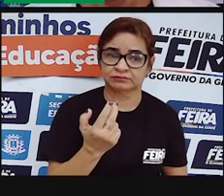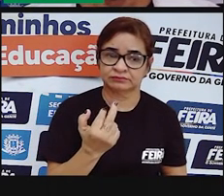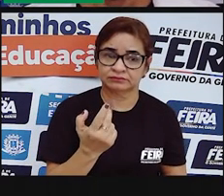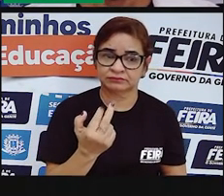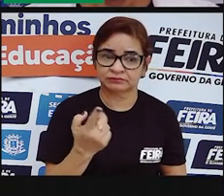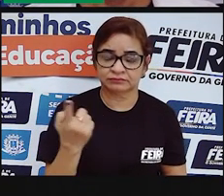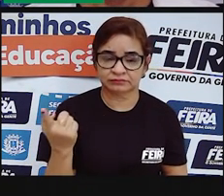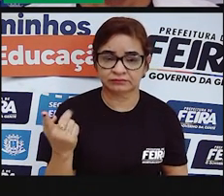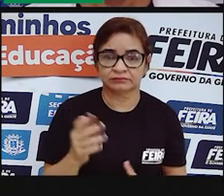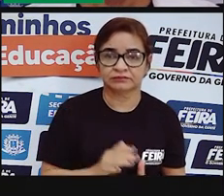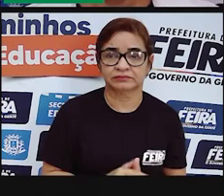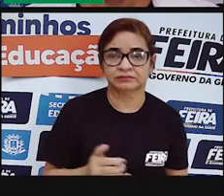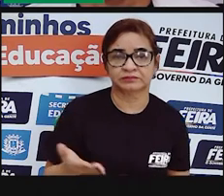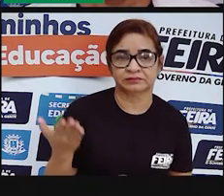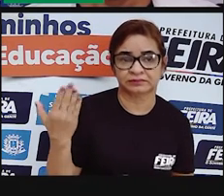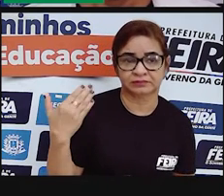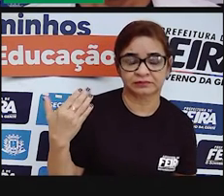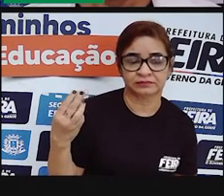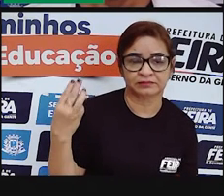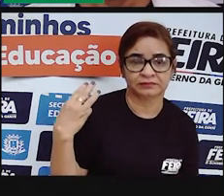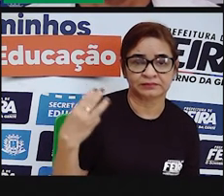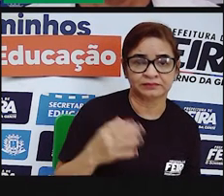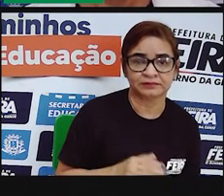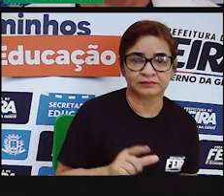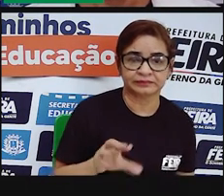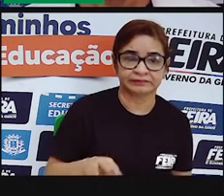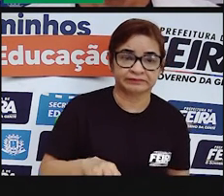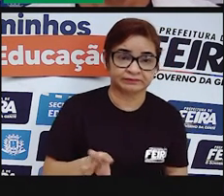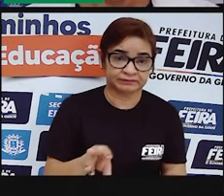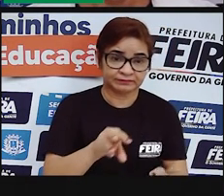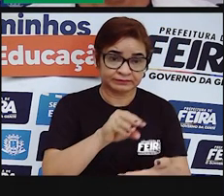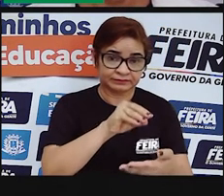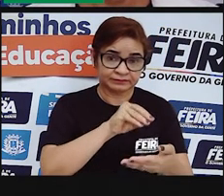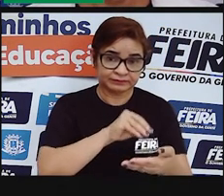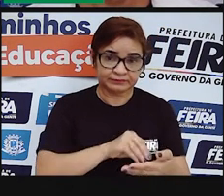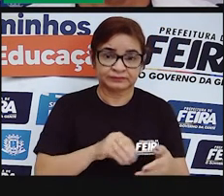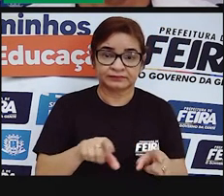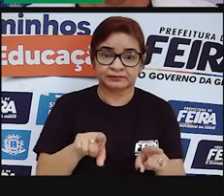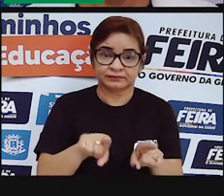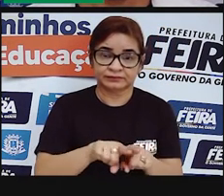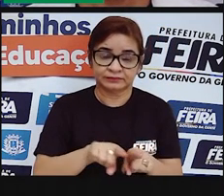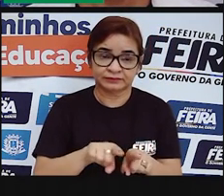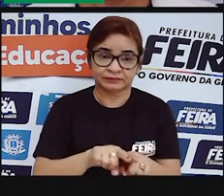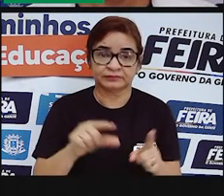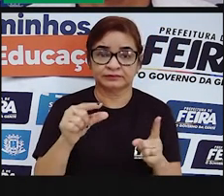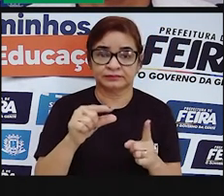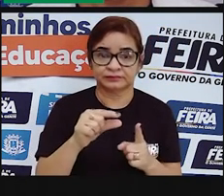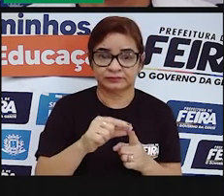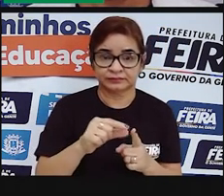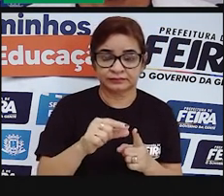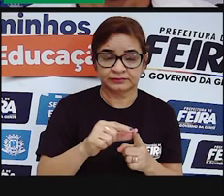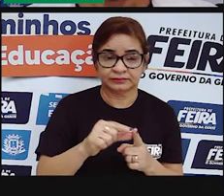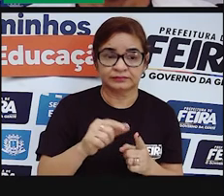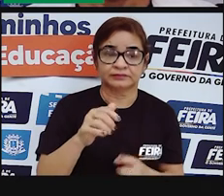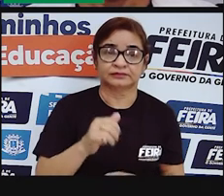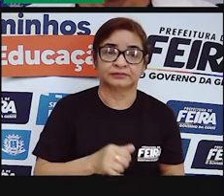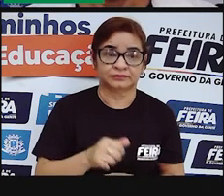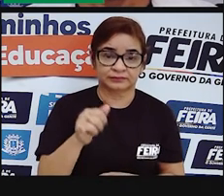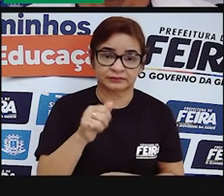ela tem uma semelhança com a elipse. É a suspensão de um termo já expresso